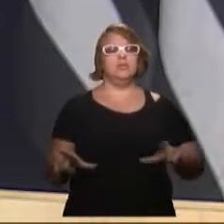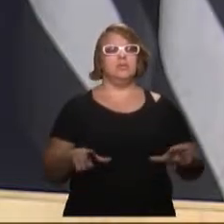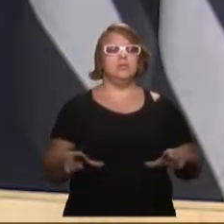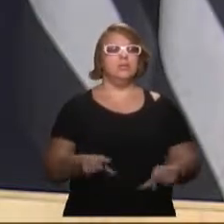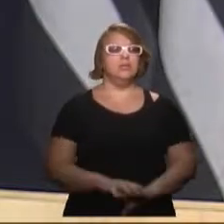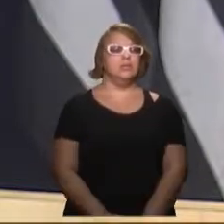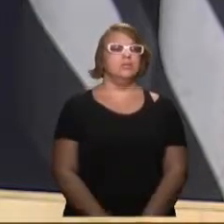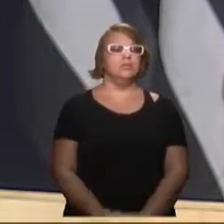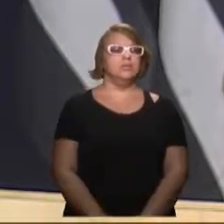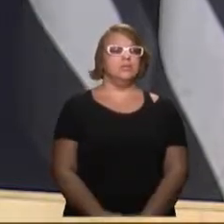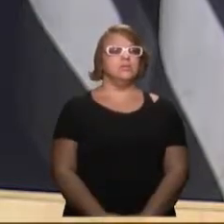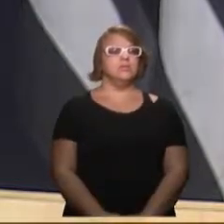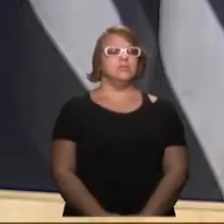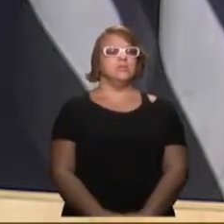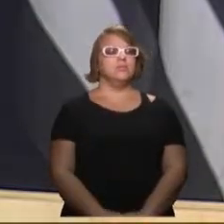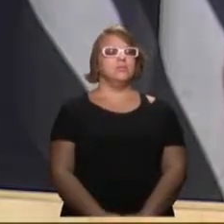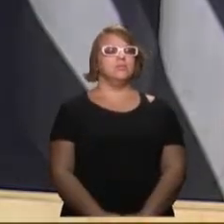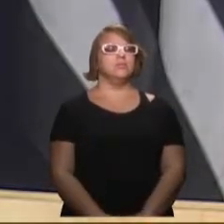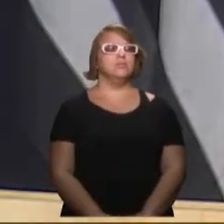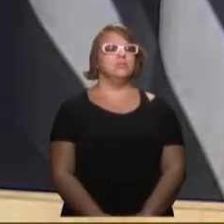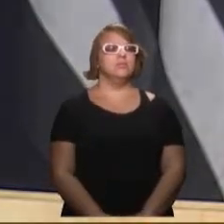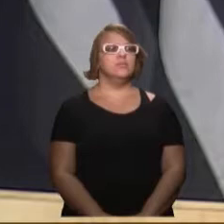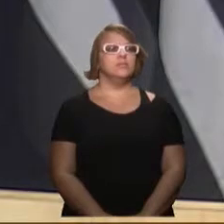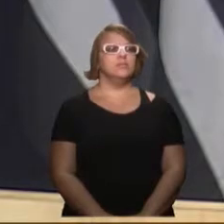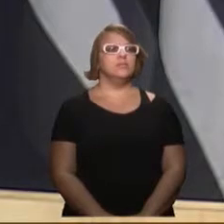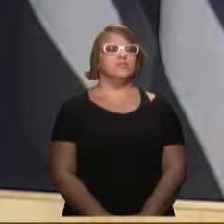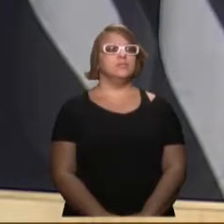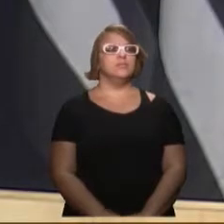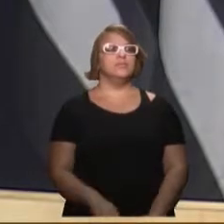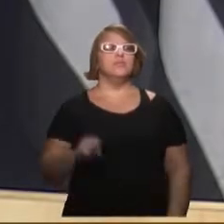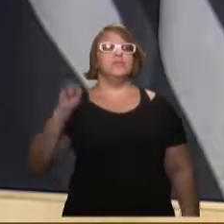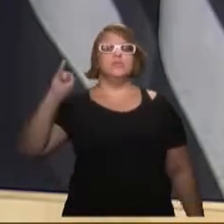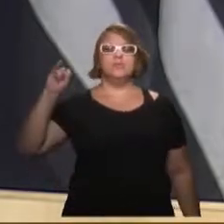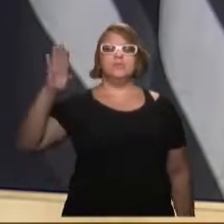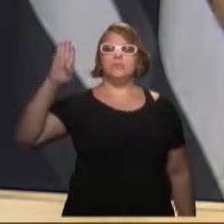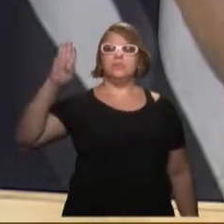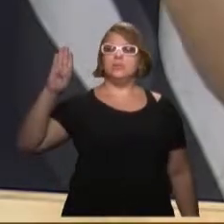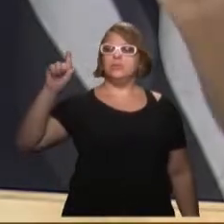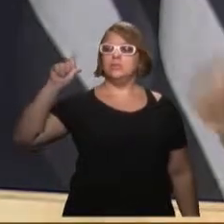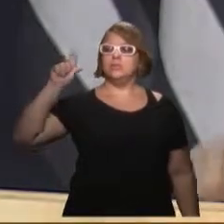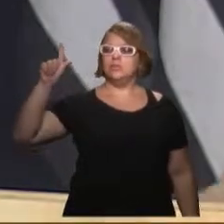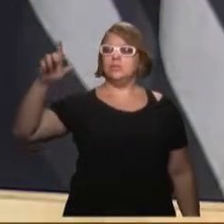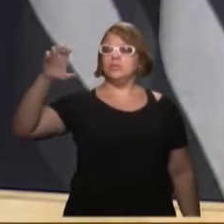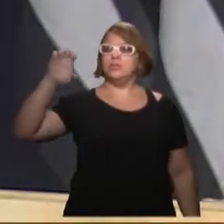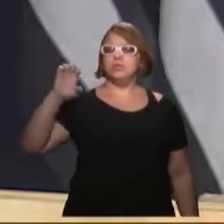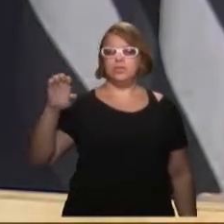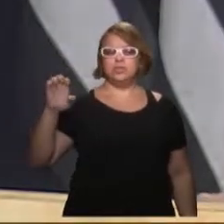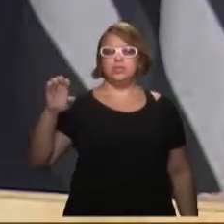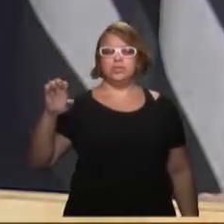as pessoas, se o IBGE faz essa estatística.